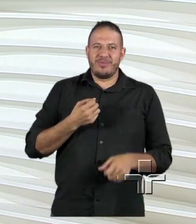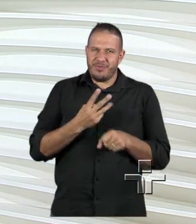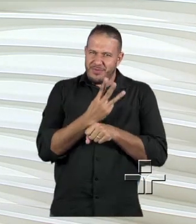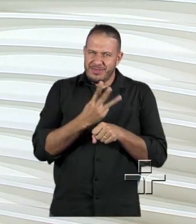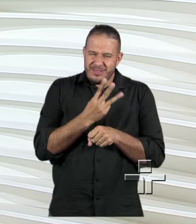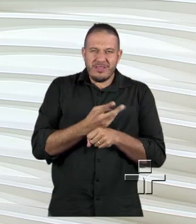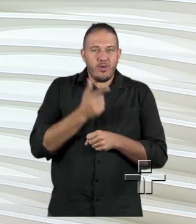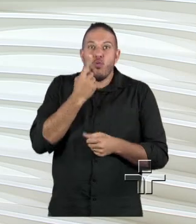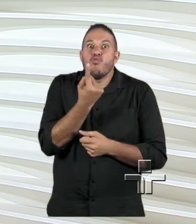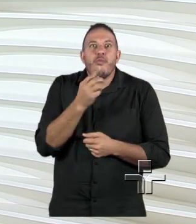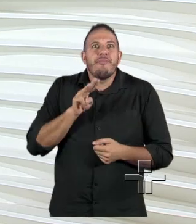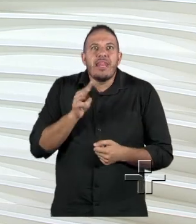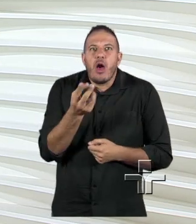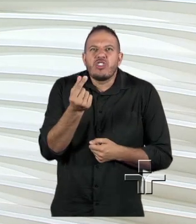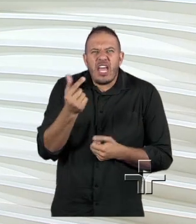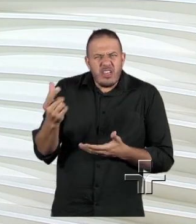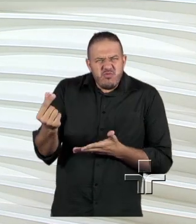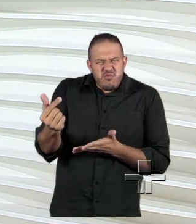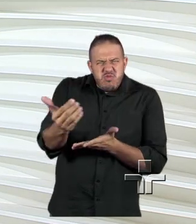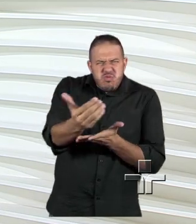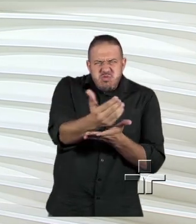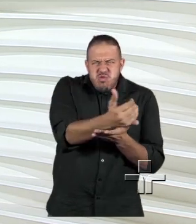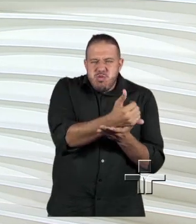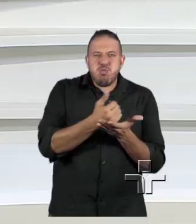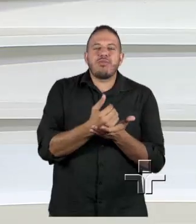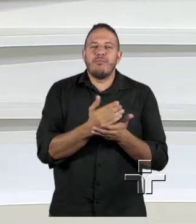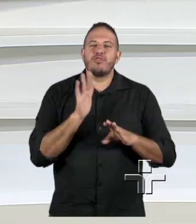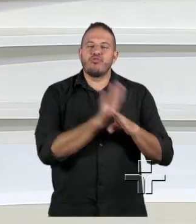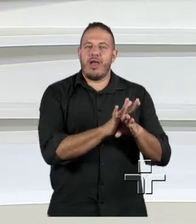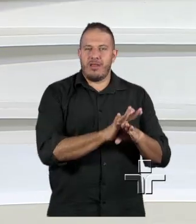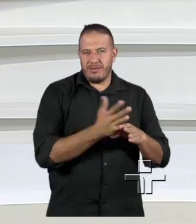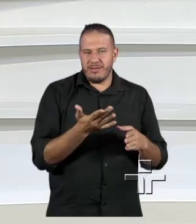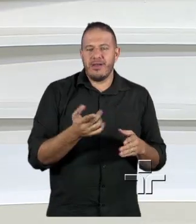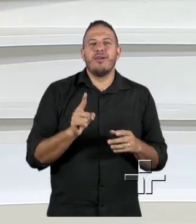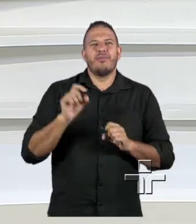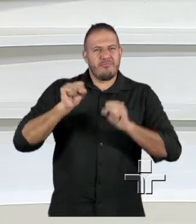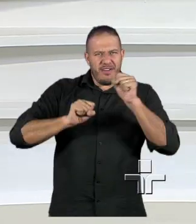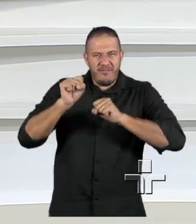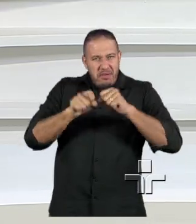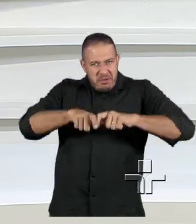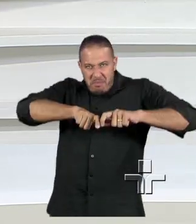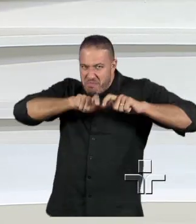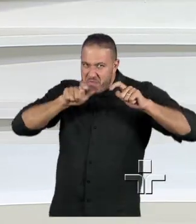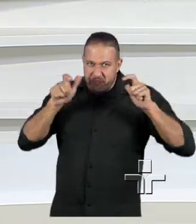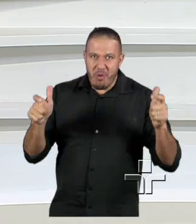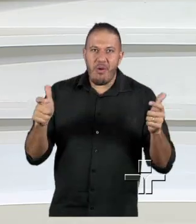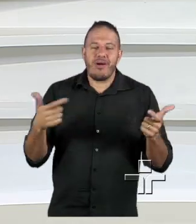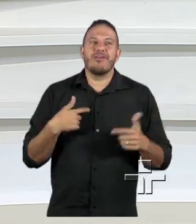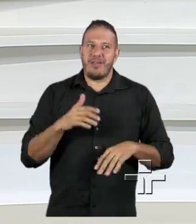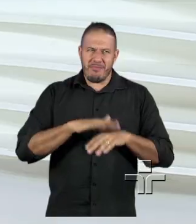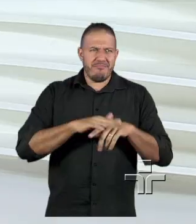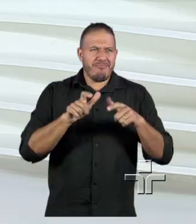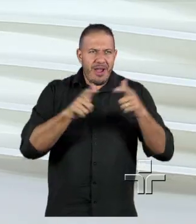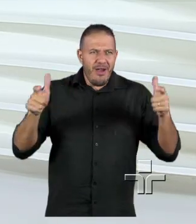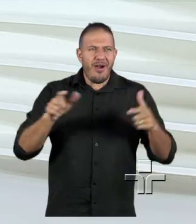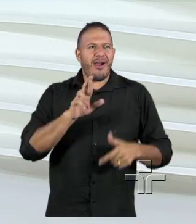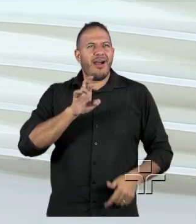1 milhão rapidamente por uma boa causa, uma fábrica é uma grande fábrica. Você a maior rede